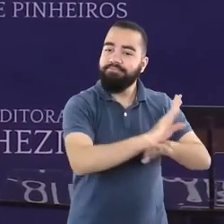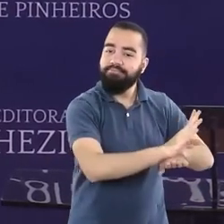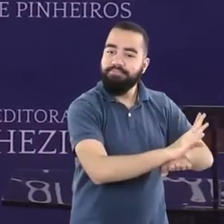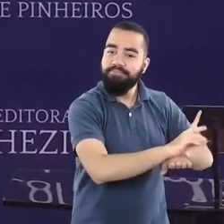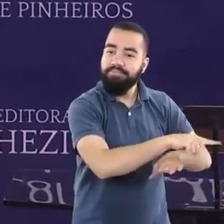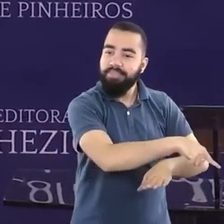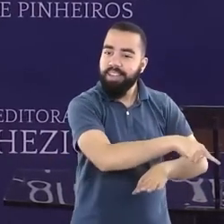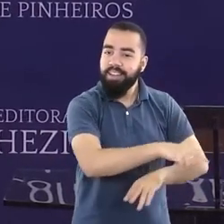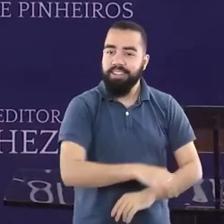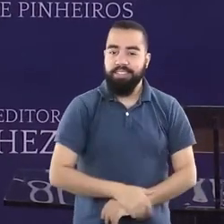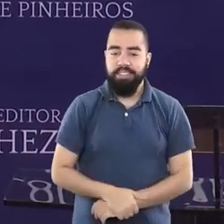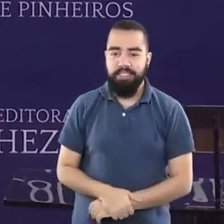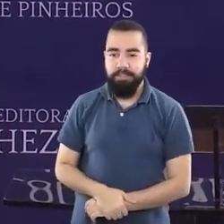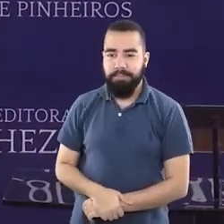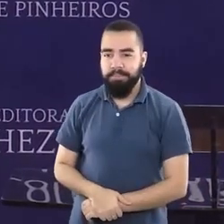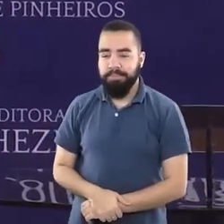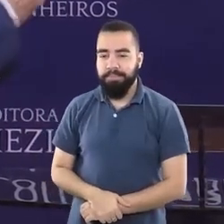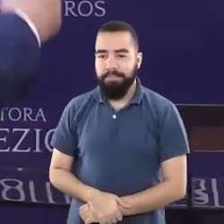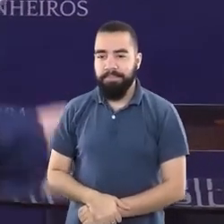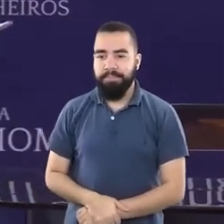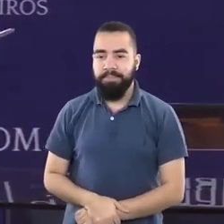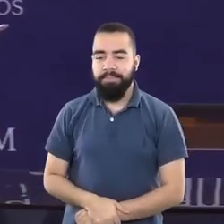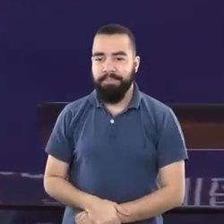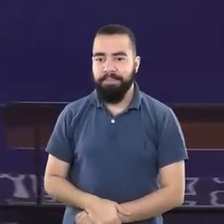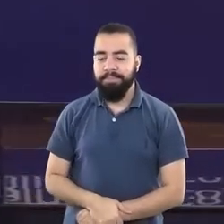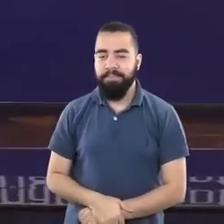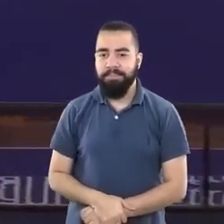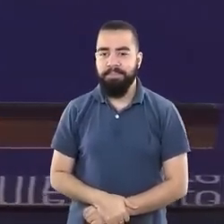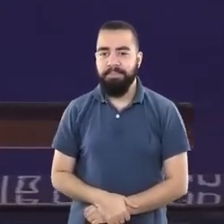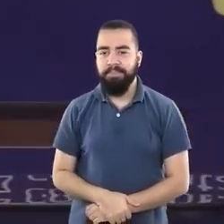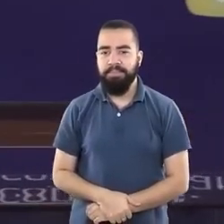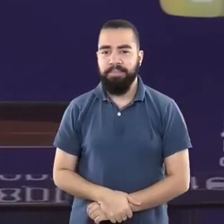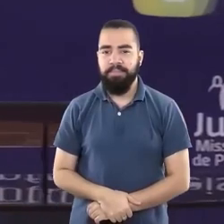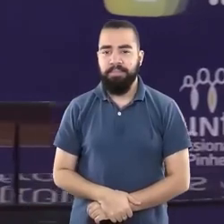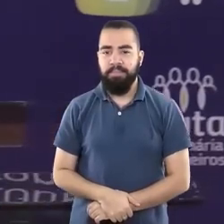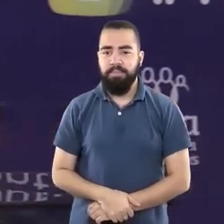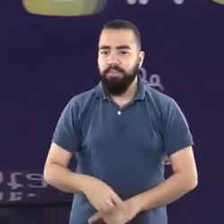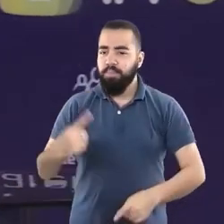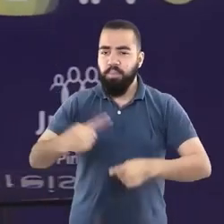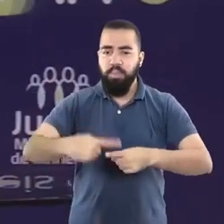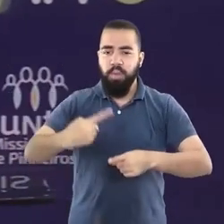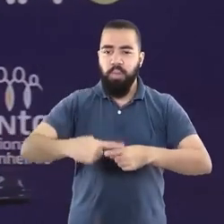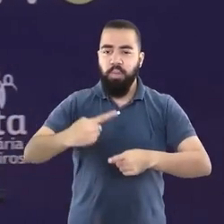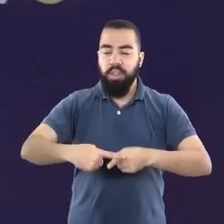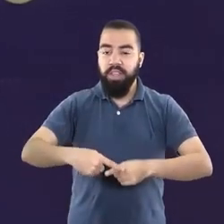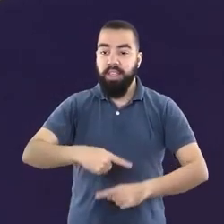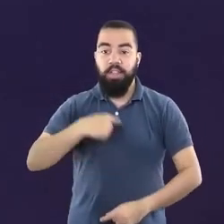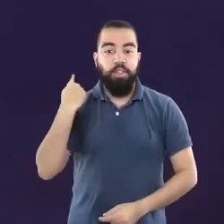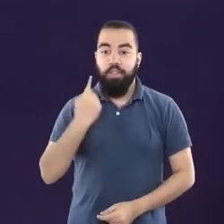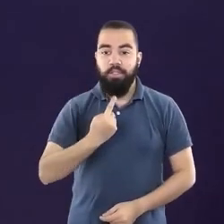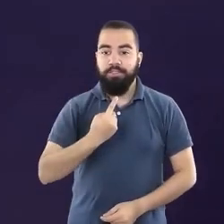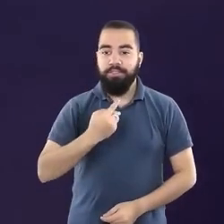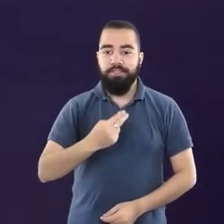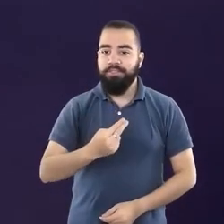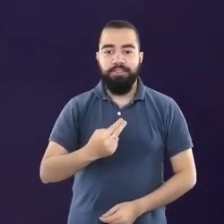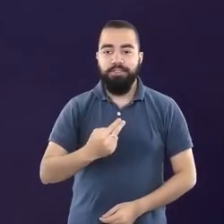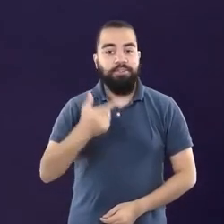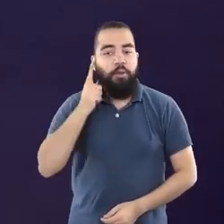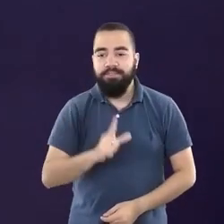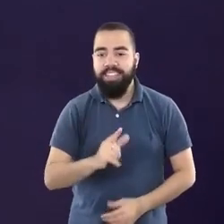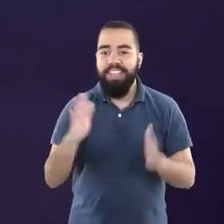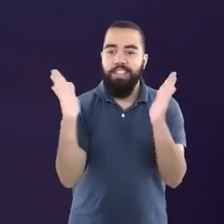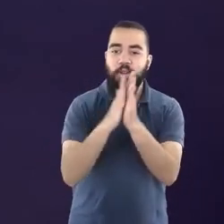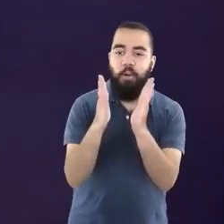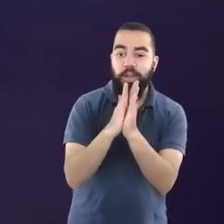de acusações levianas, começa a orar por eles, porque ninguém pode orar por alguém e ter mágoa dessa pessoa ao